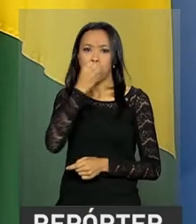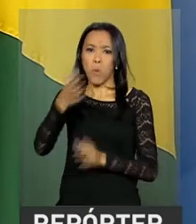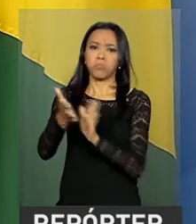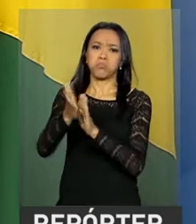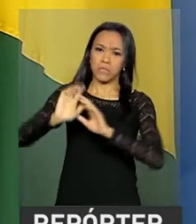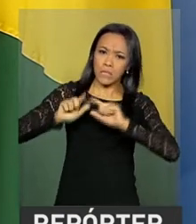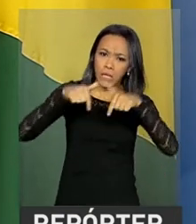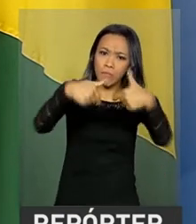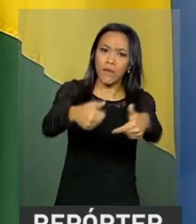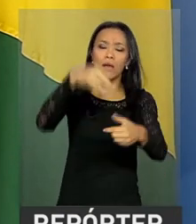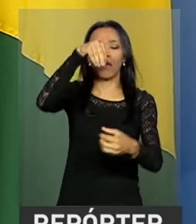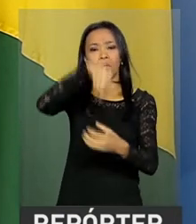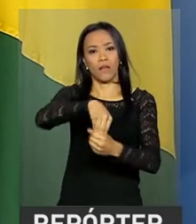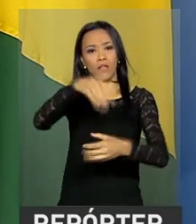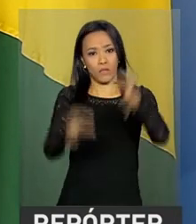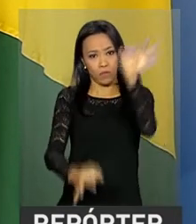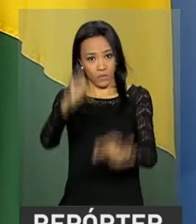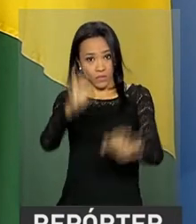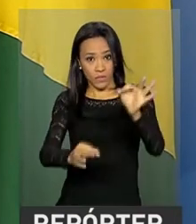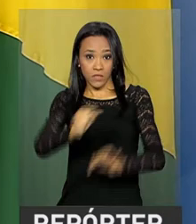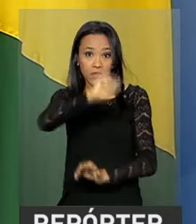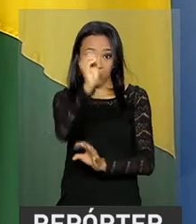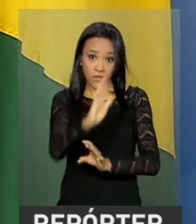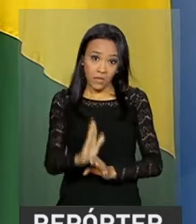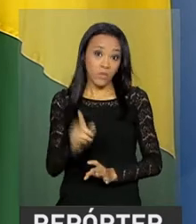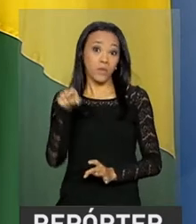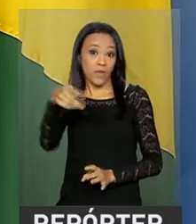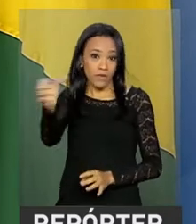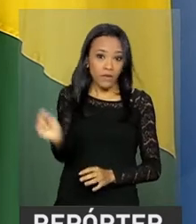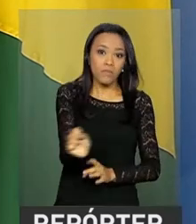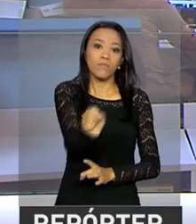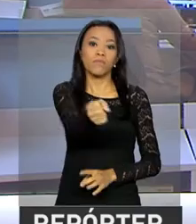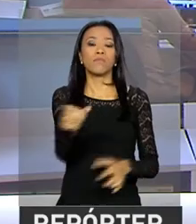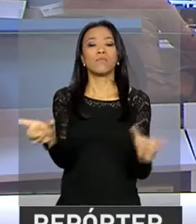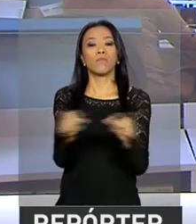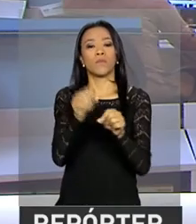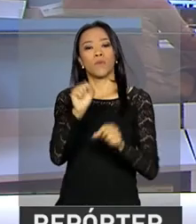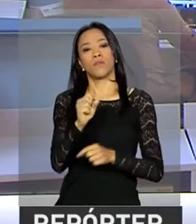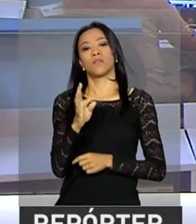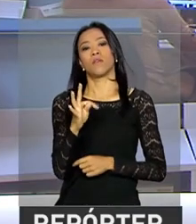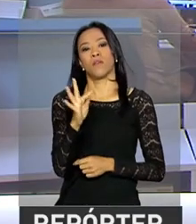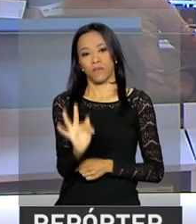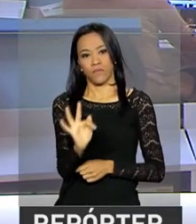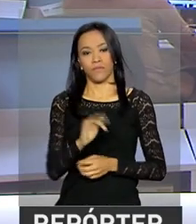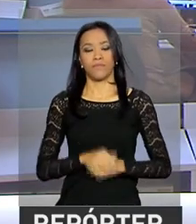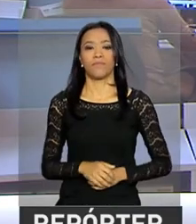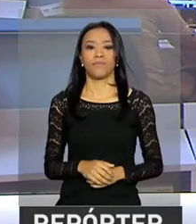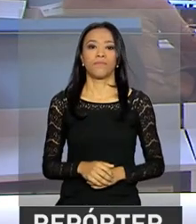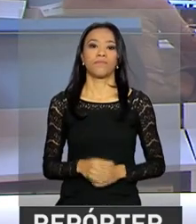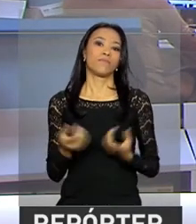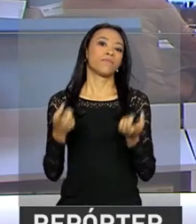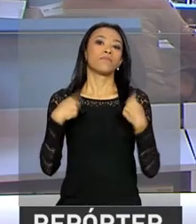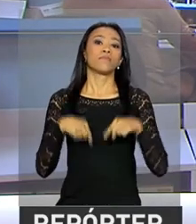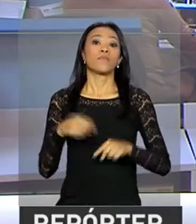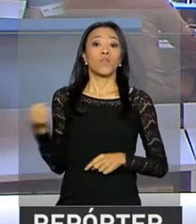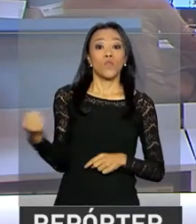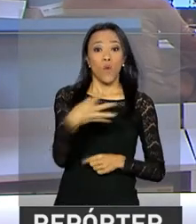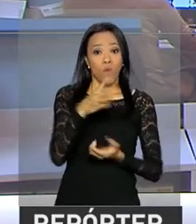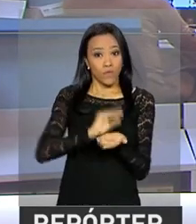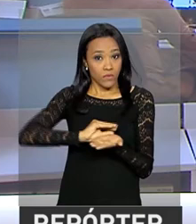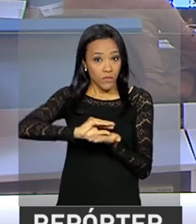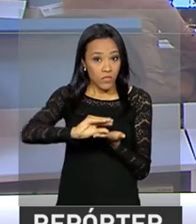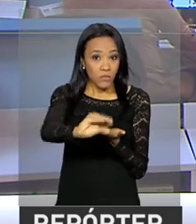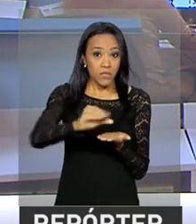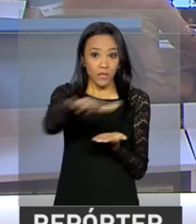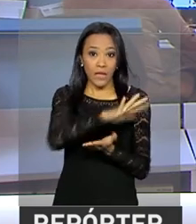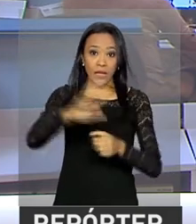da justiça no brasil antes o seu mandato no supremo tribunal federal e de novos investimentos para o setor